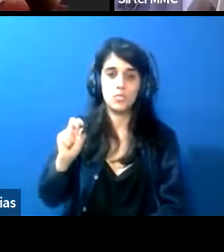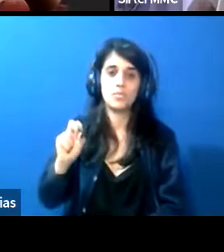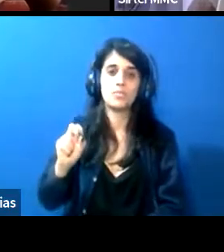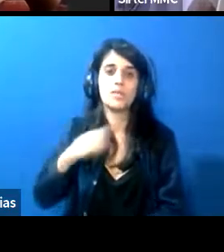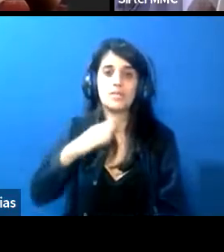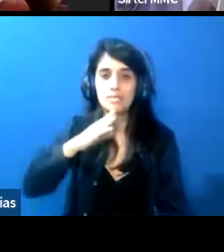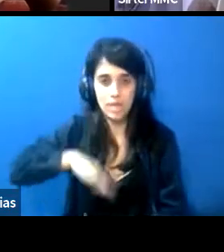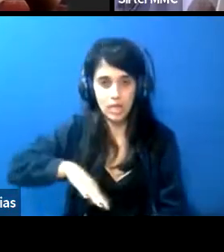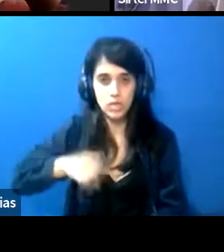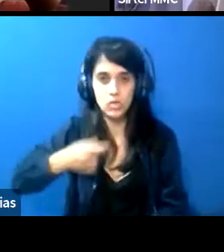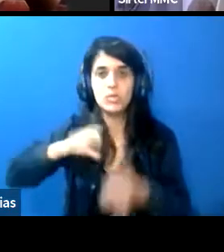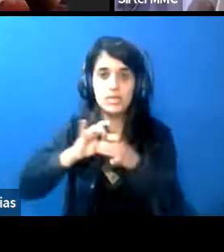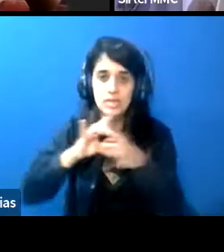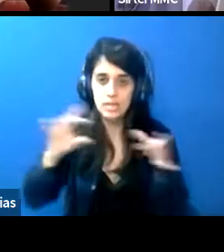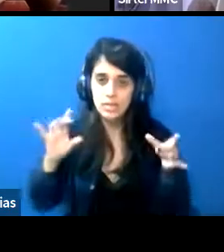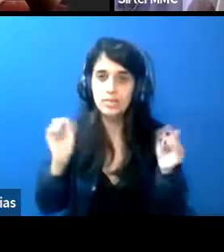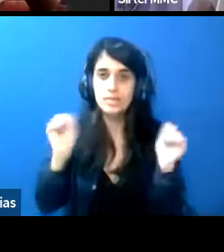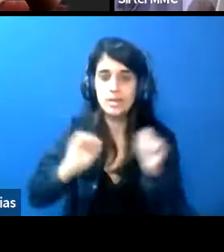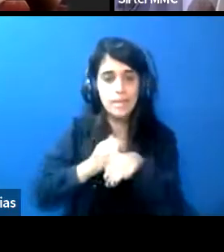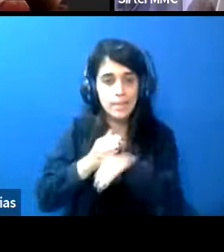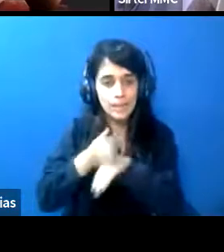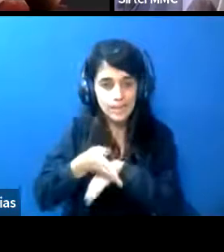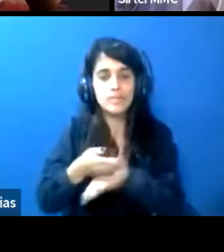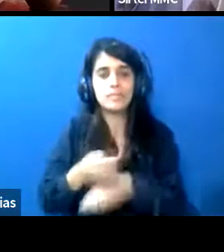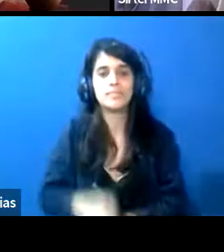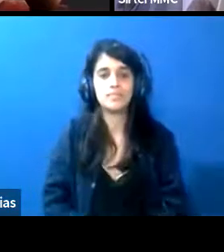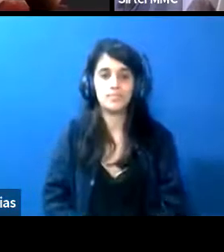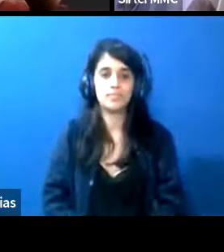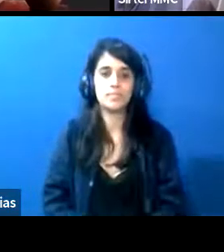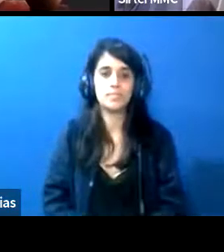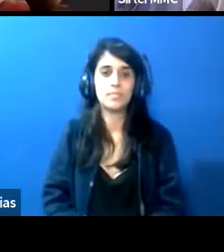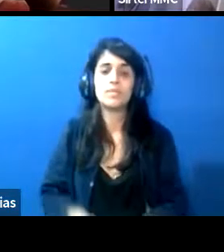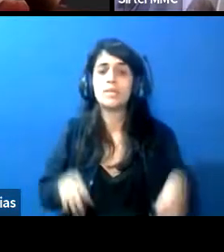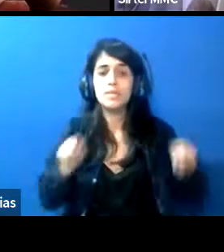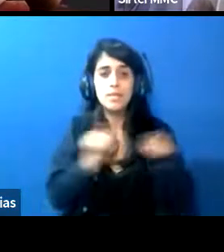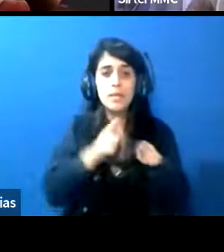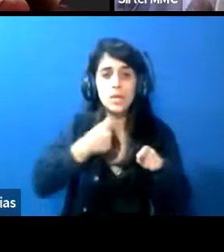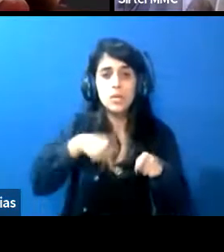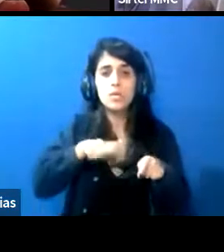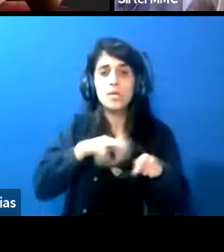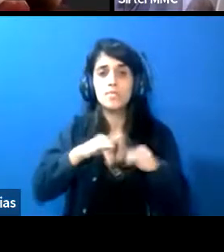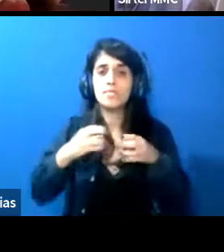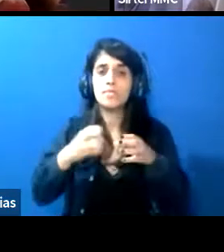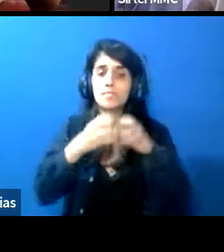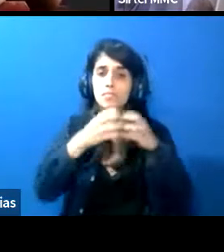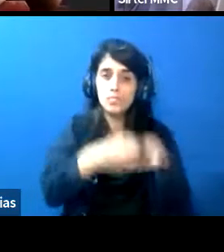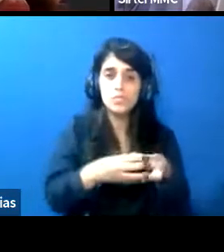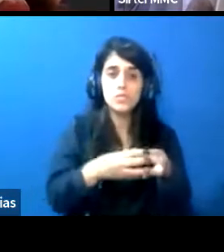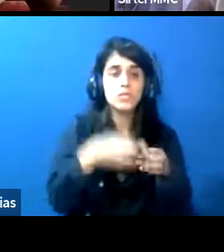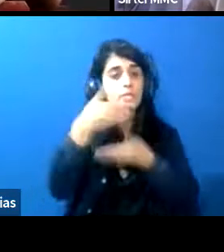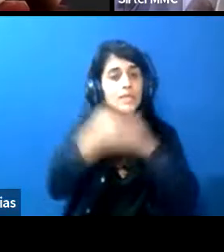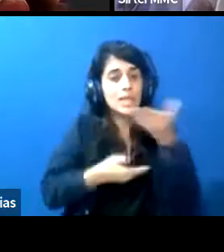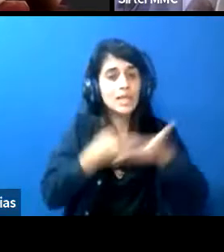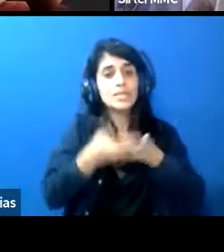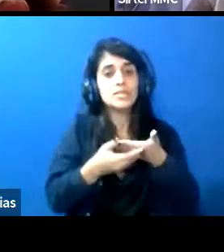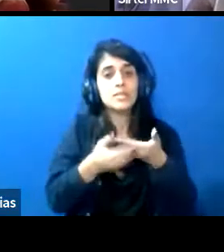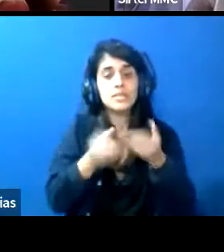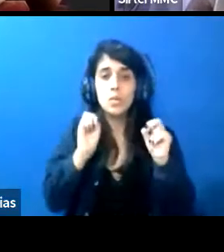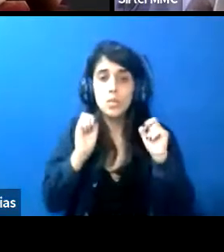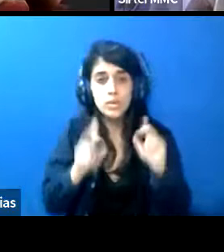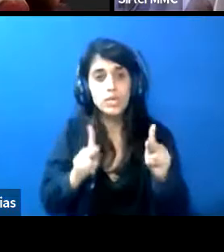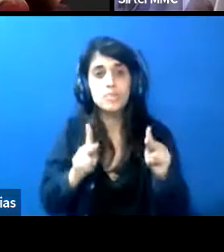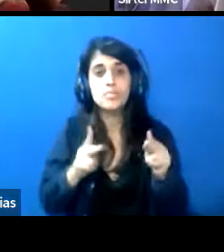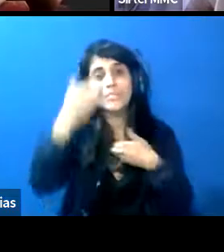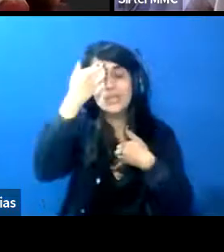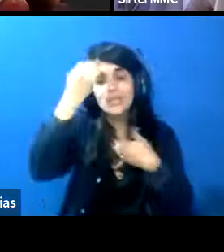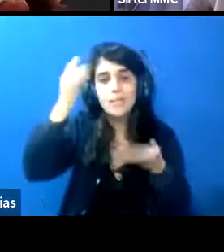prontos para ir até os movimentos, para ir até os lugares, para levar, para fazer as trocas, tá certo? Muito